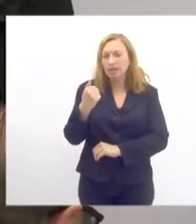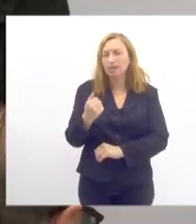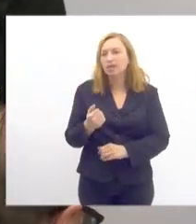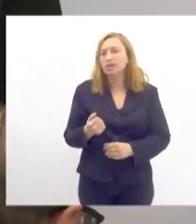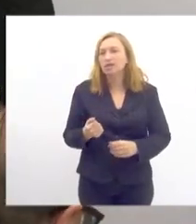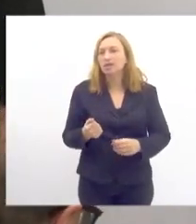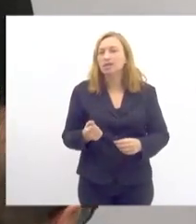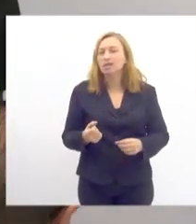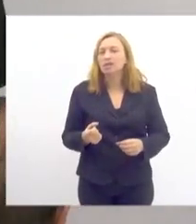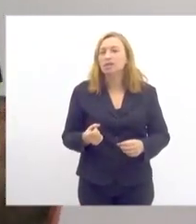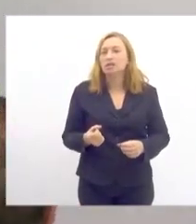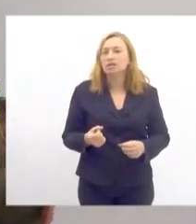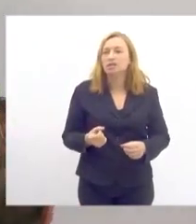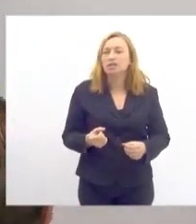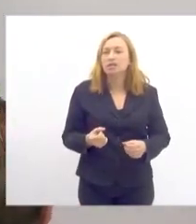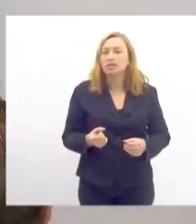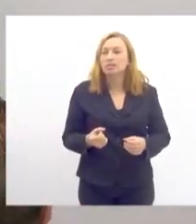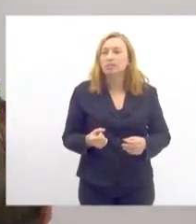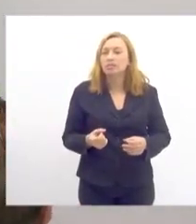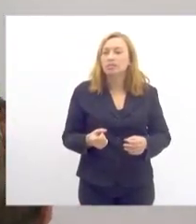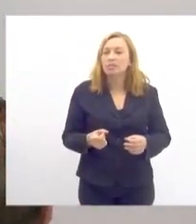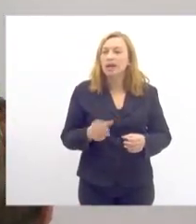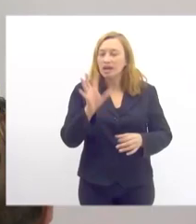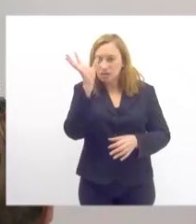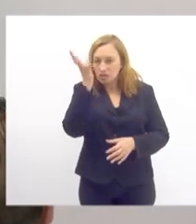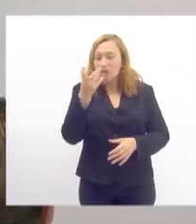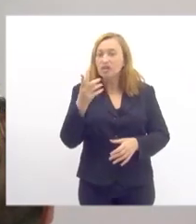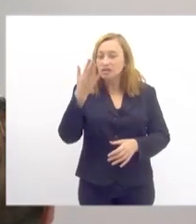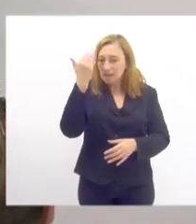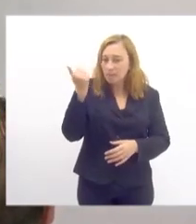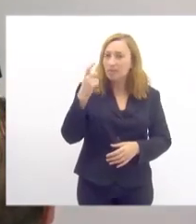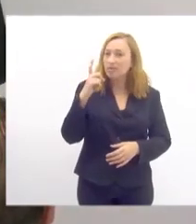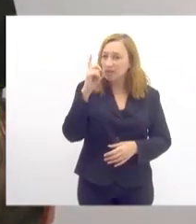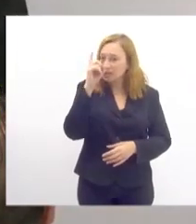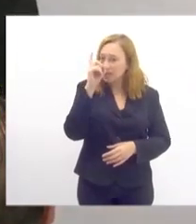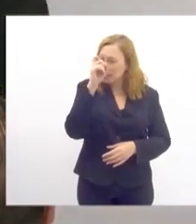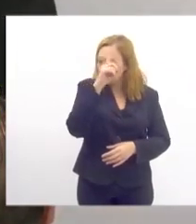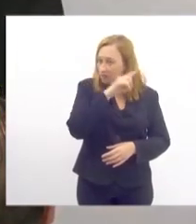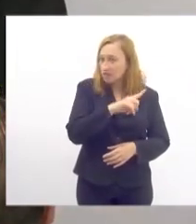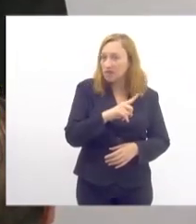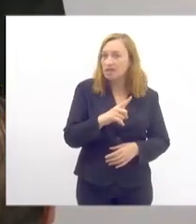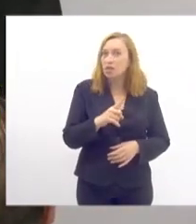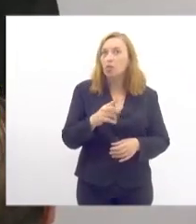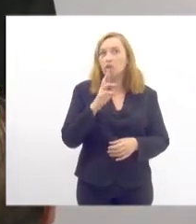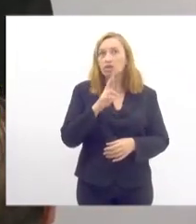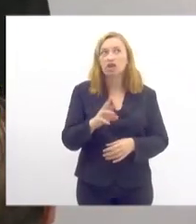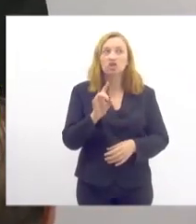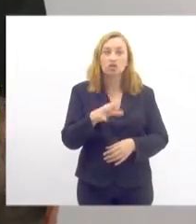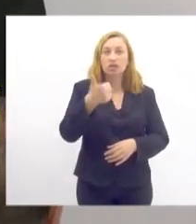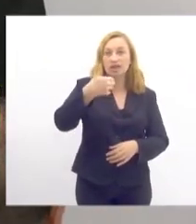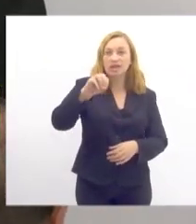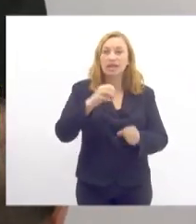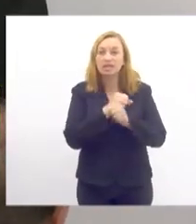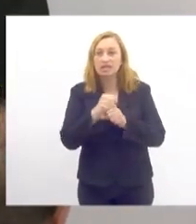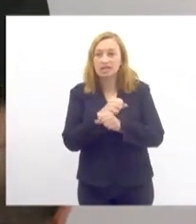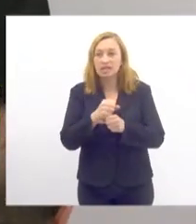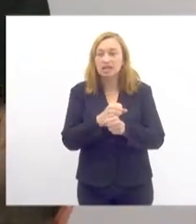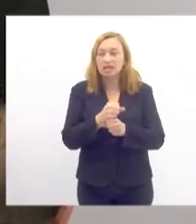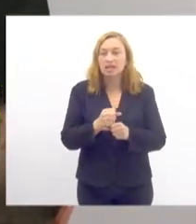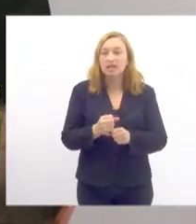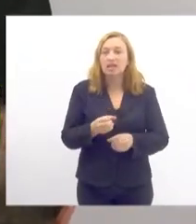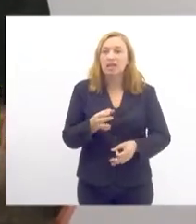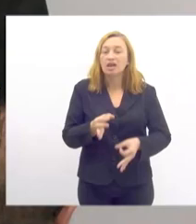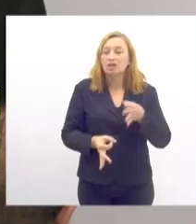de contas ela se arrasta tanto que a gente tem o resultado daqui a 10 anos. Aí a recomendação do Tribunal